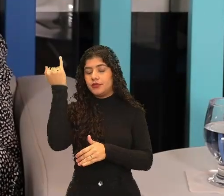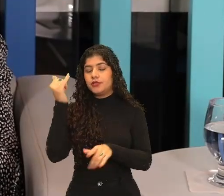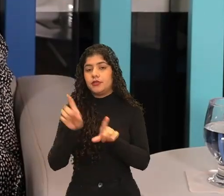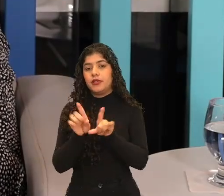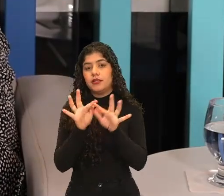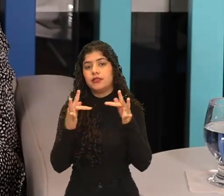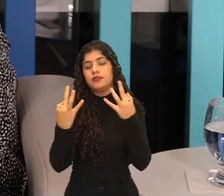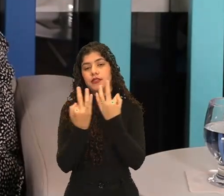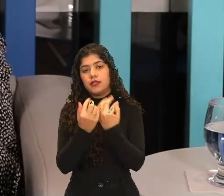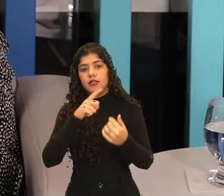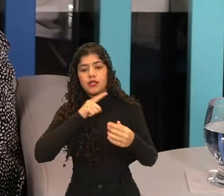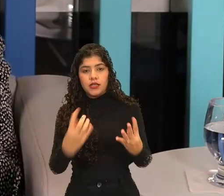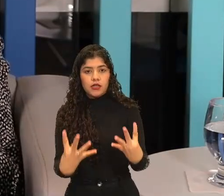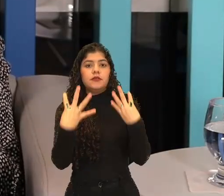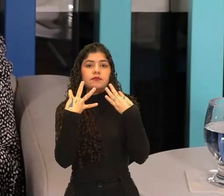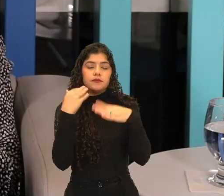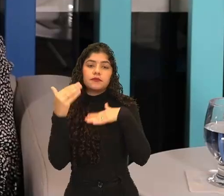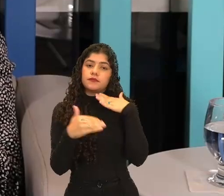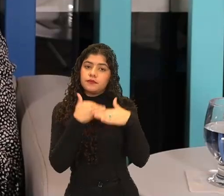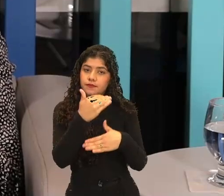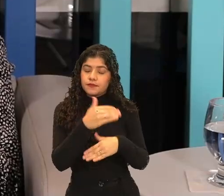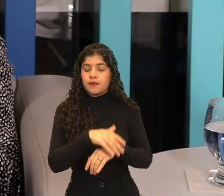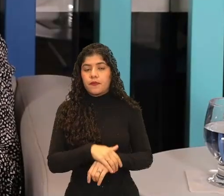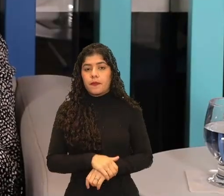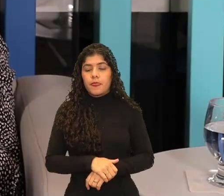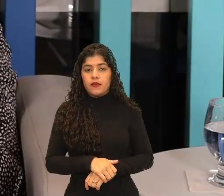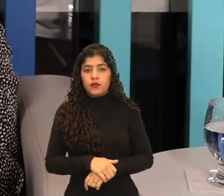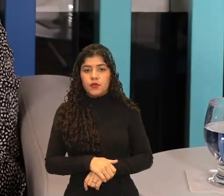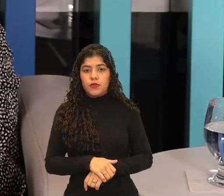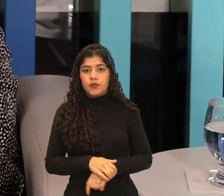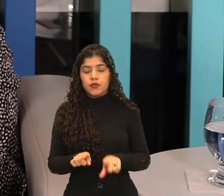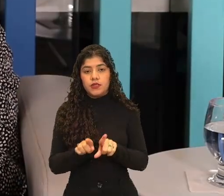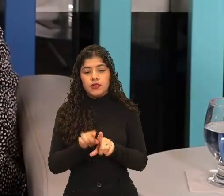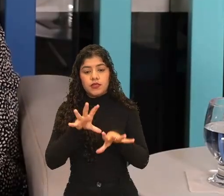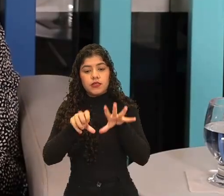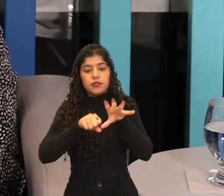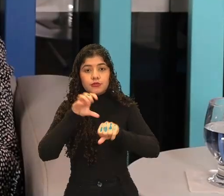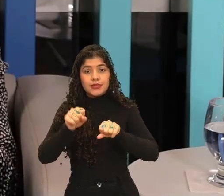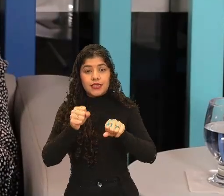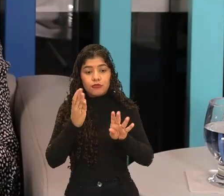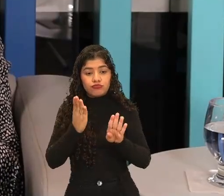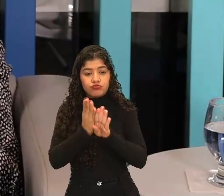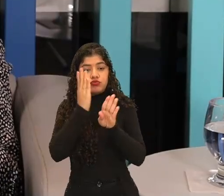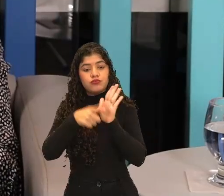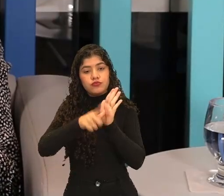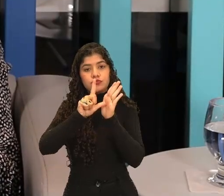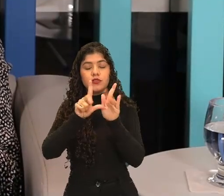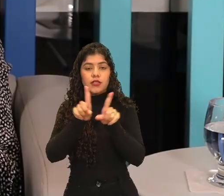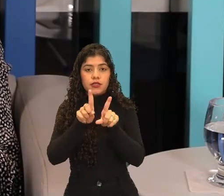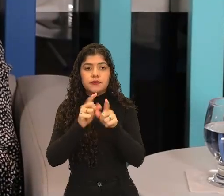famílias fiquem atentas a esse processo, de buscar, né, precocemente os